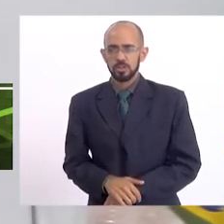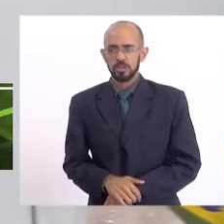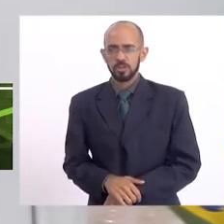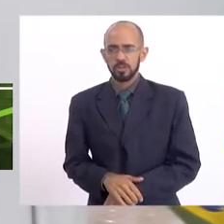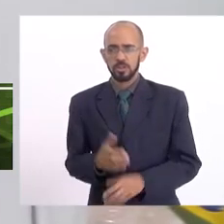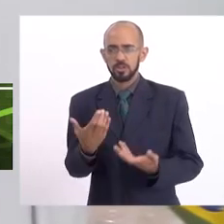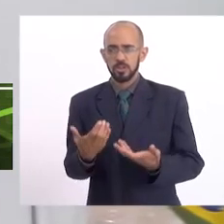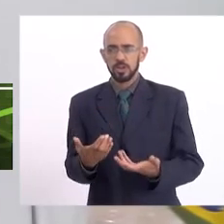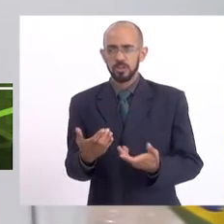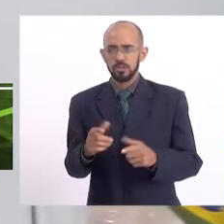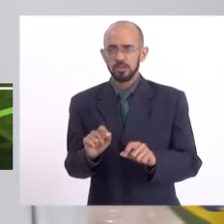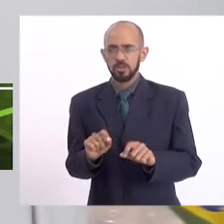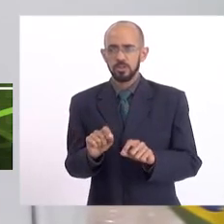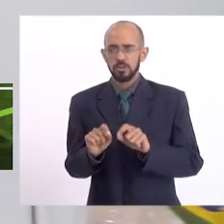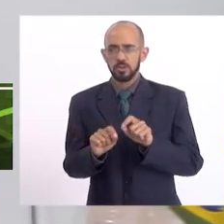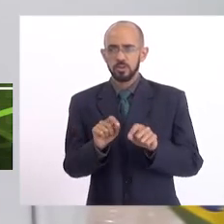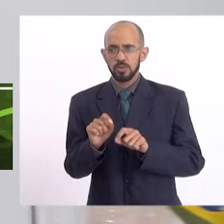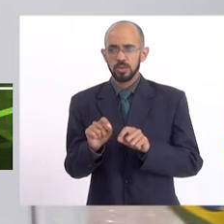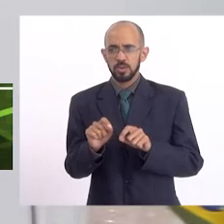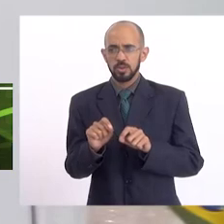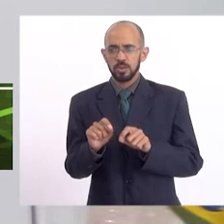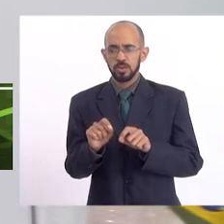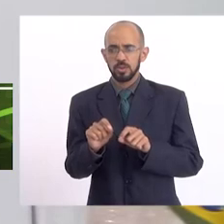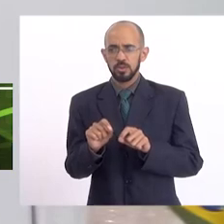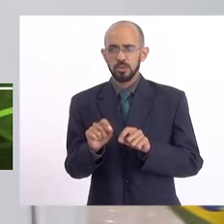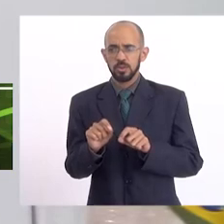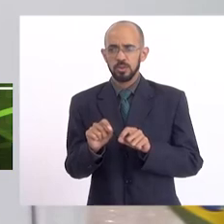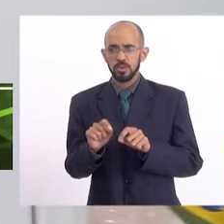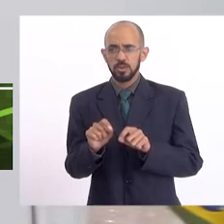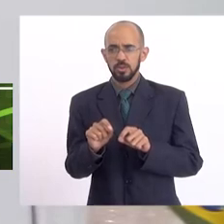Quero chamar para...